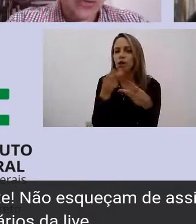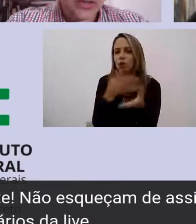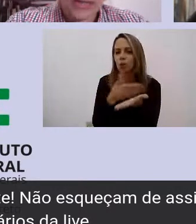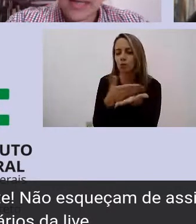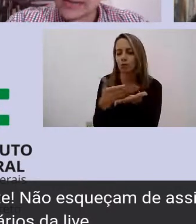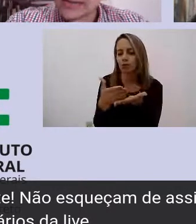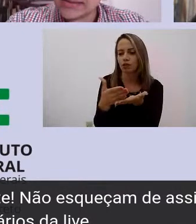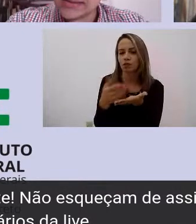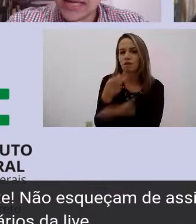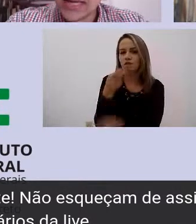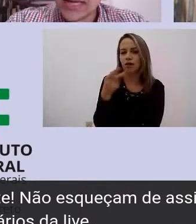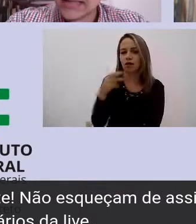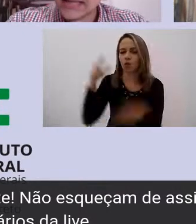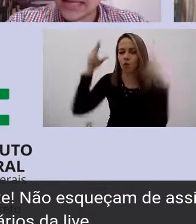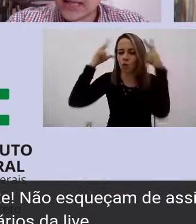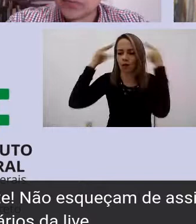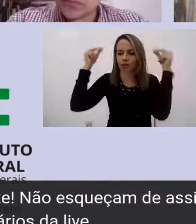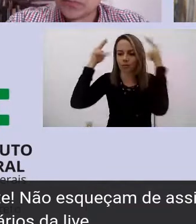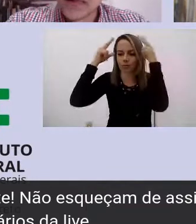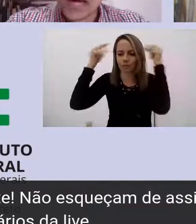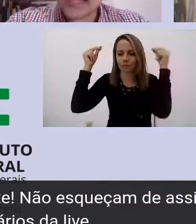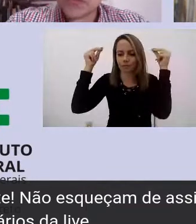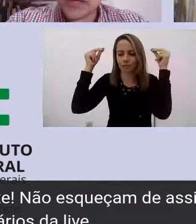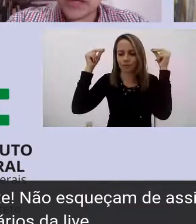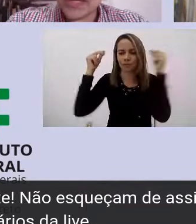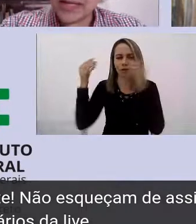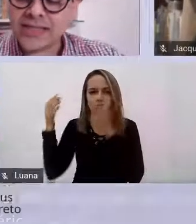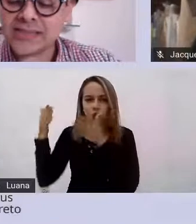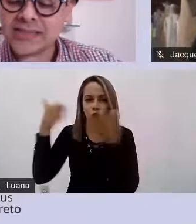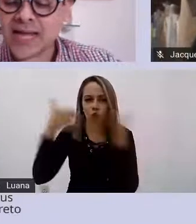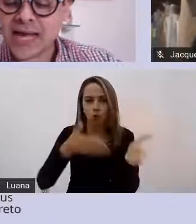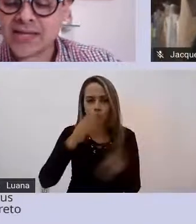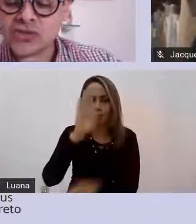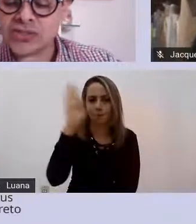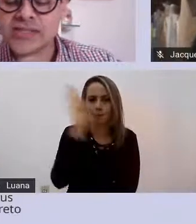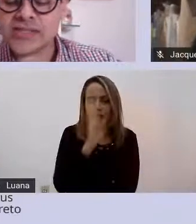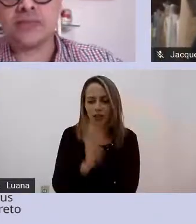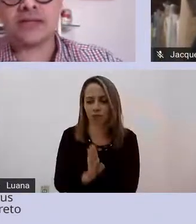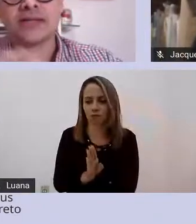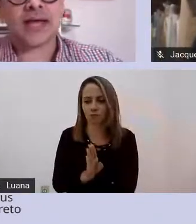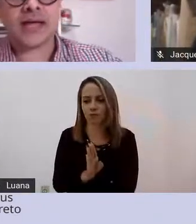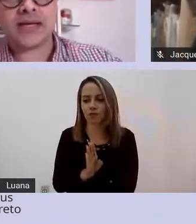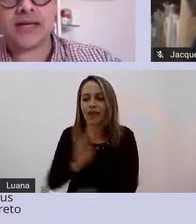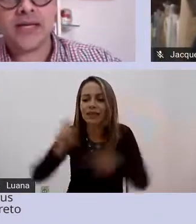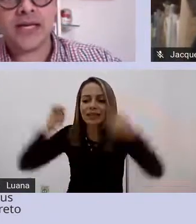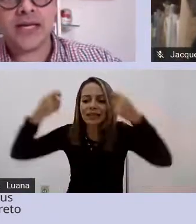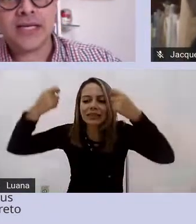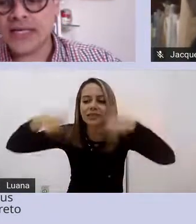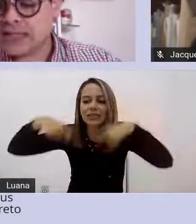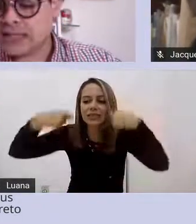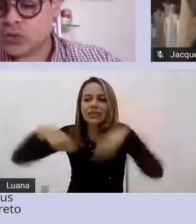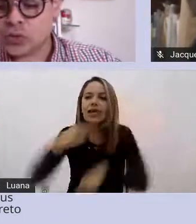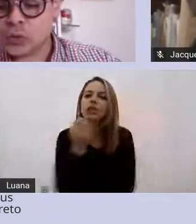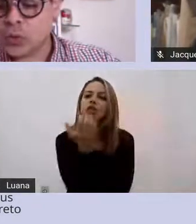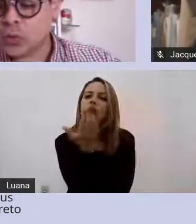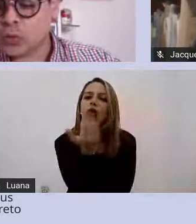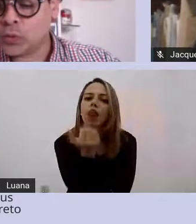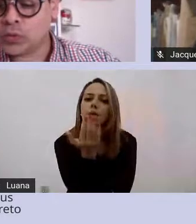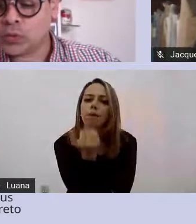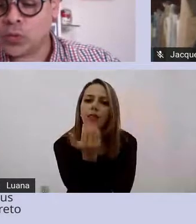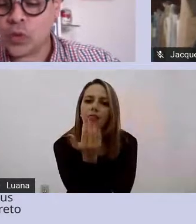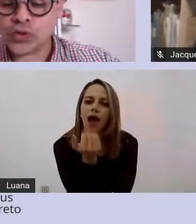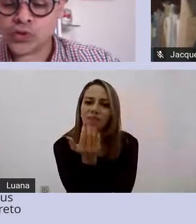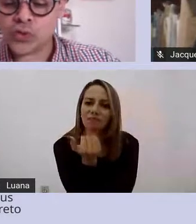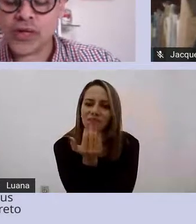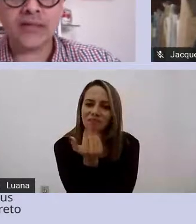chegada dos holandeses, a respeito da necessidade de se alimentar e